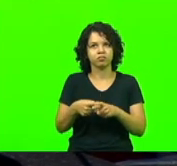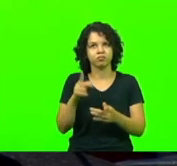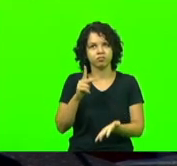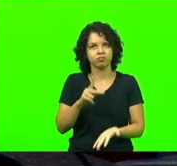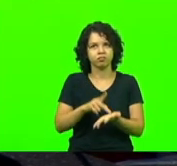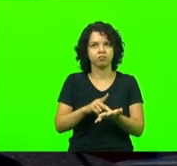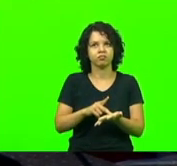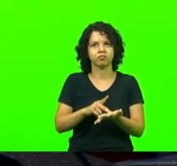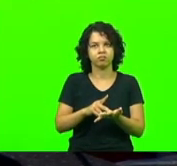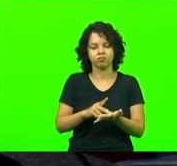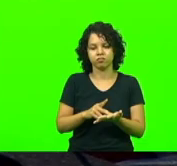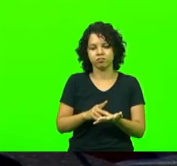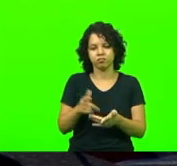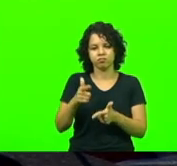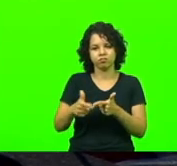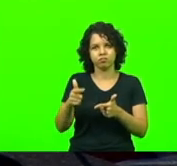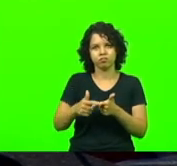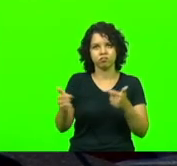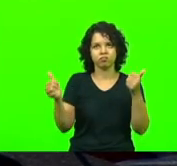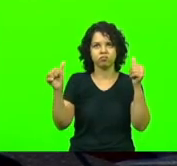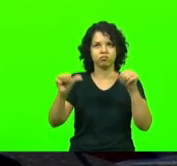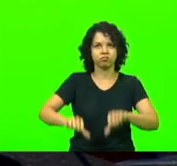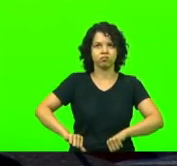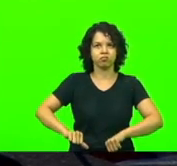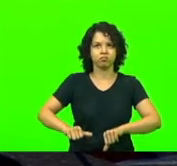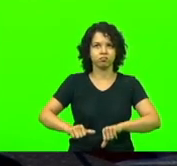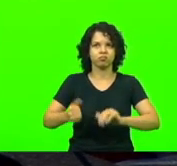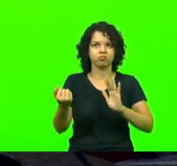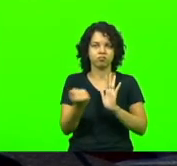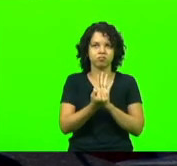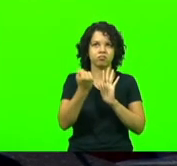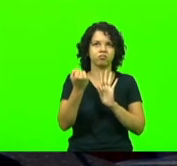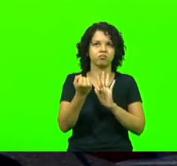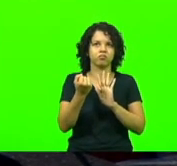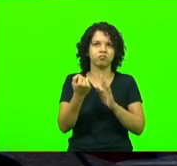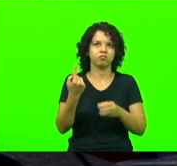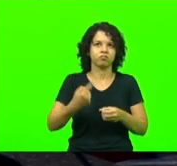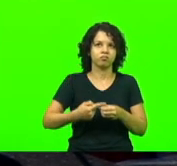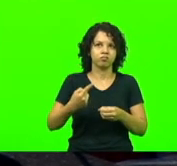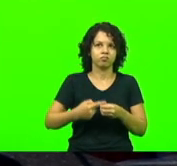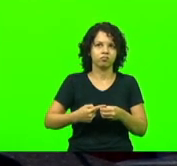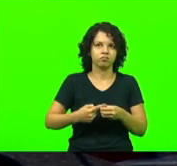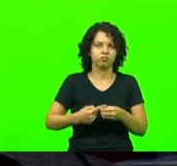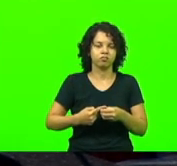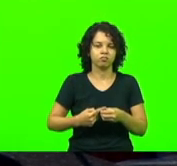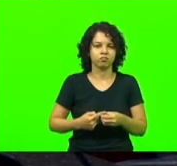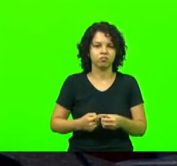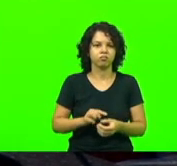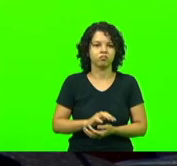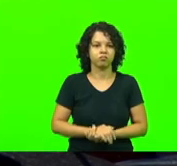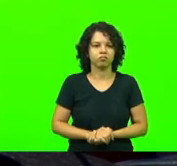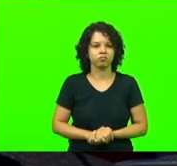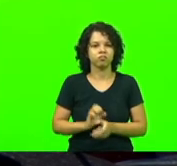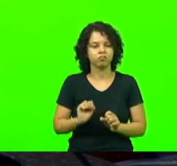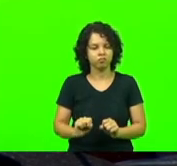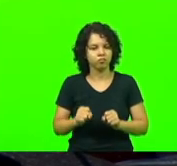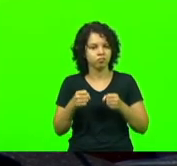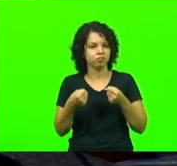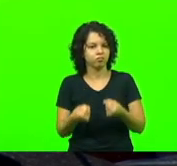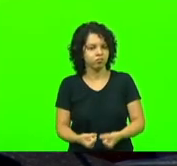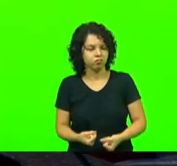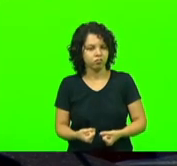foi uma catástrofe que deixou uma marca, uma cicatriz muito grande na nossa cidade. Graças ao empenho de